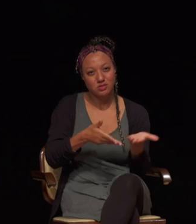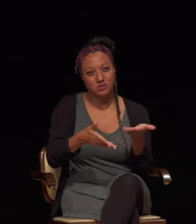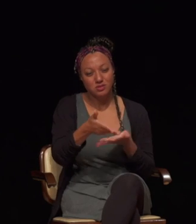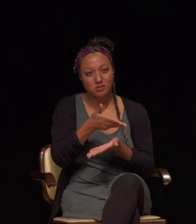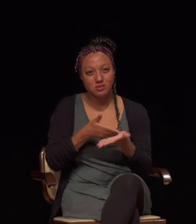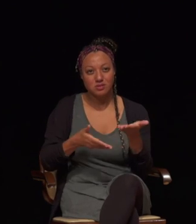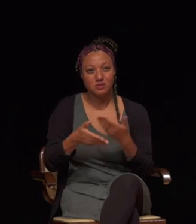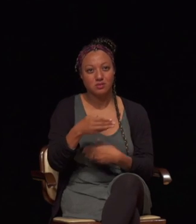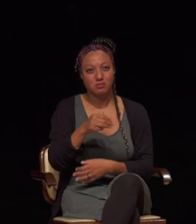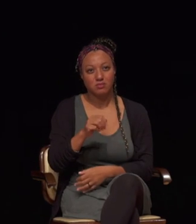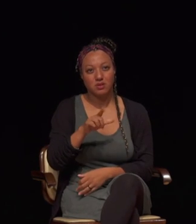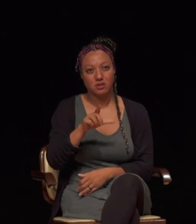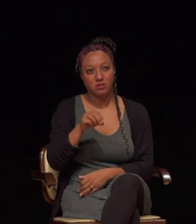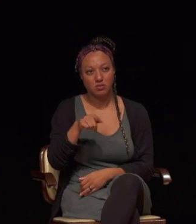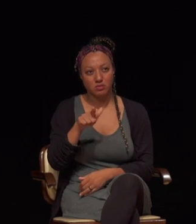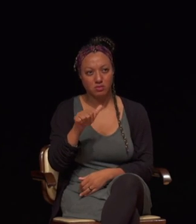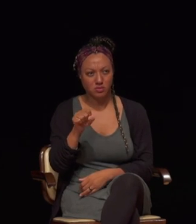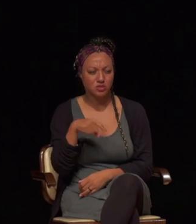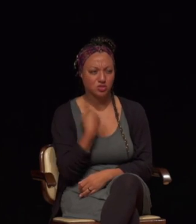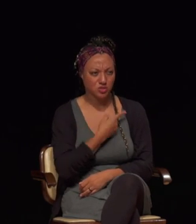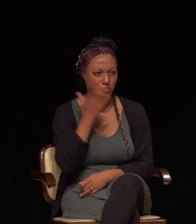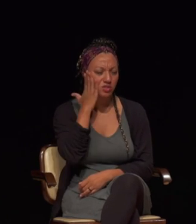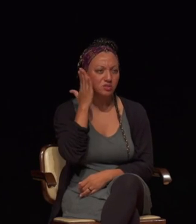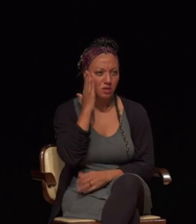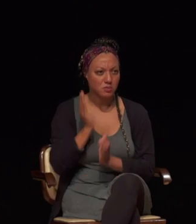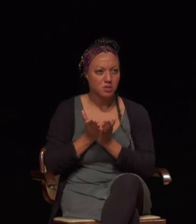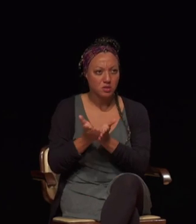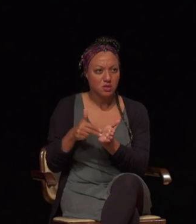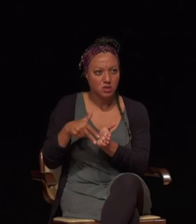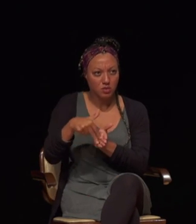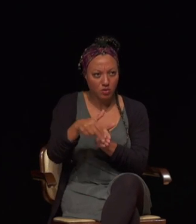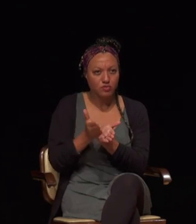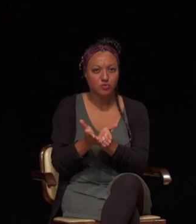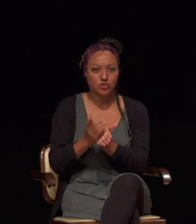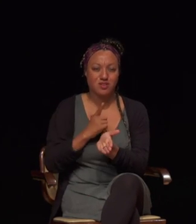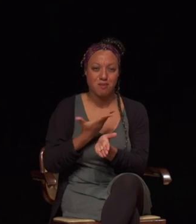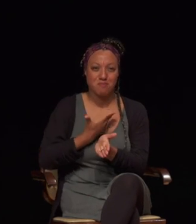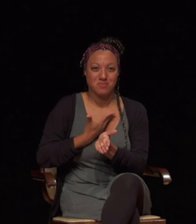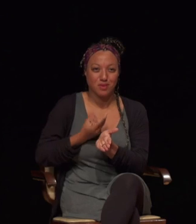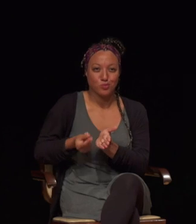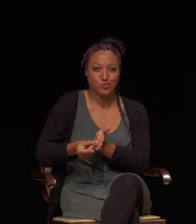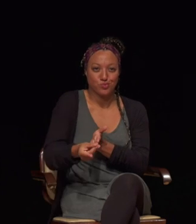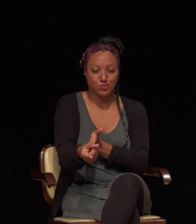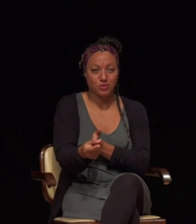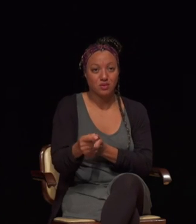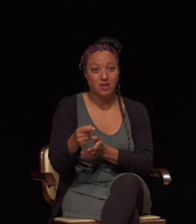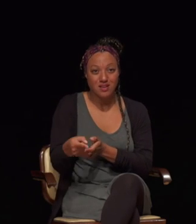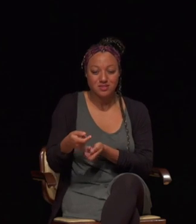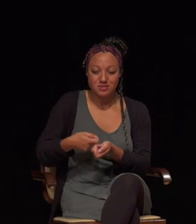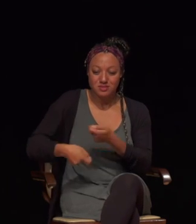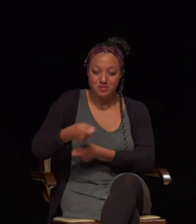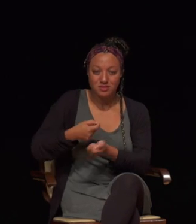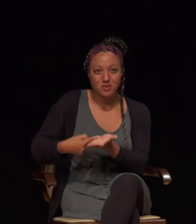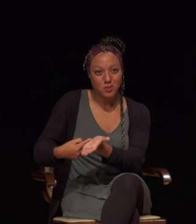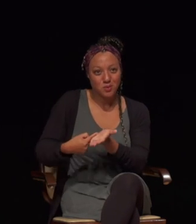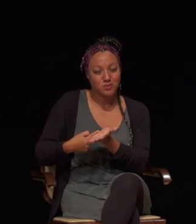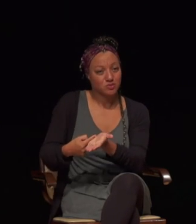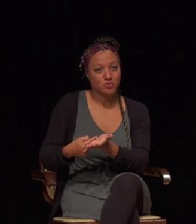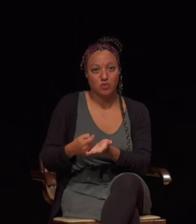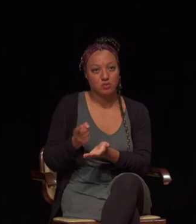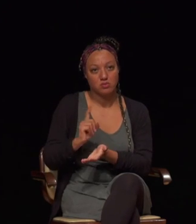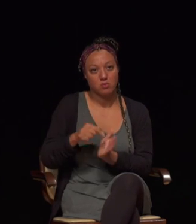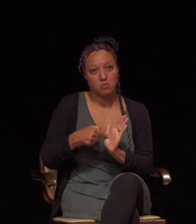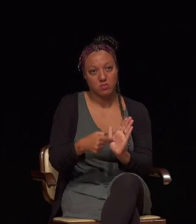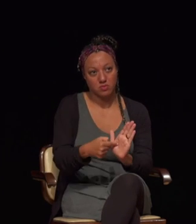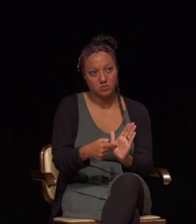a gente sabe que já nos navios Negreiros se produziam relações e amizades duradouras essas essas negociações não aparecem então eu não